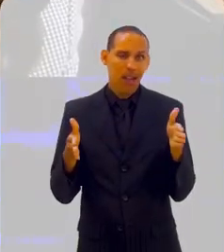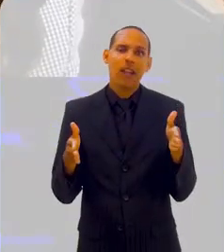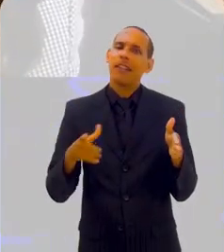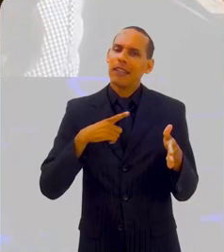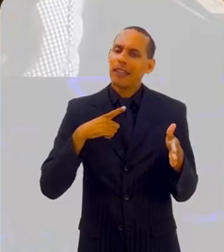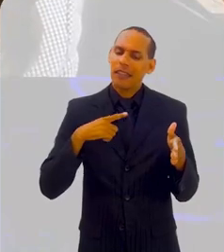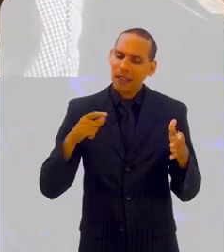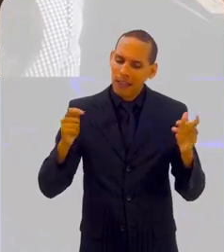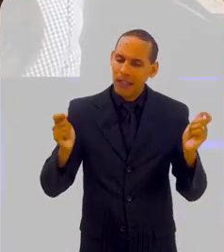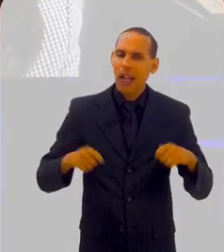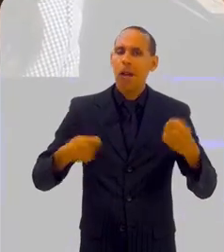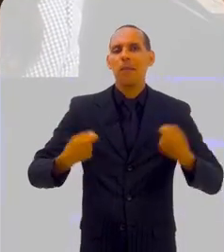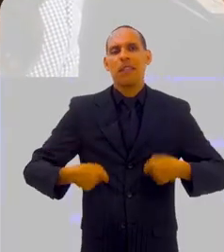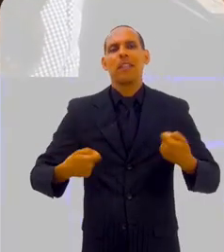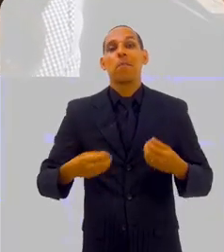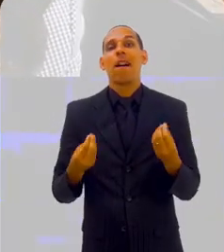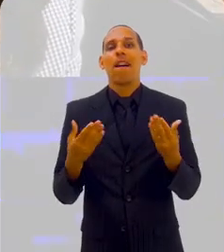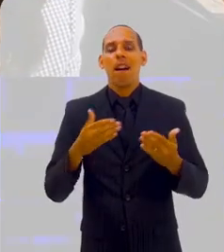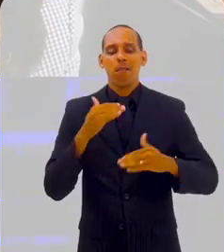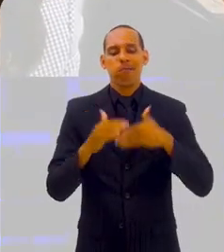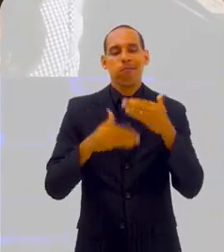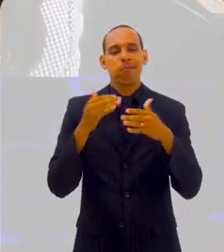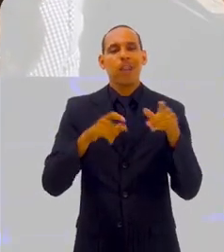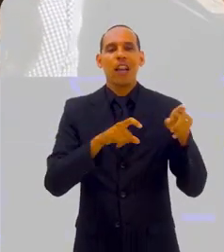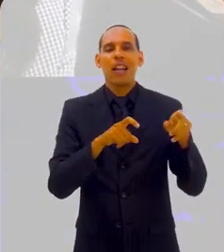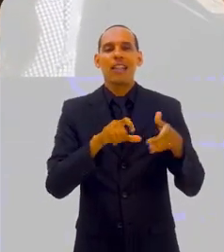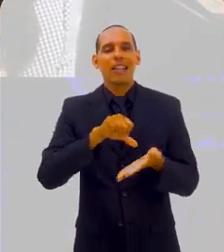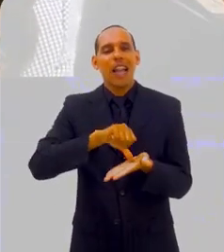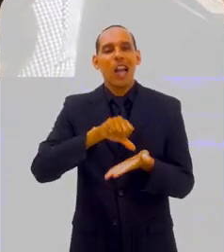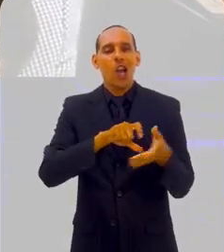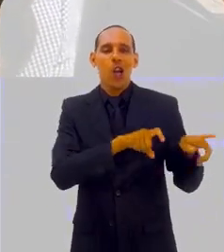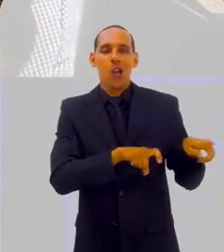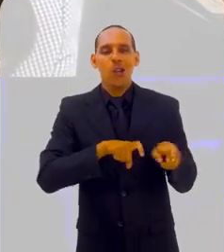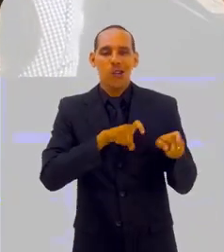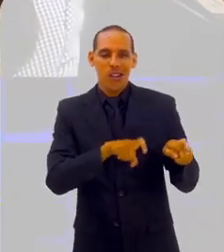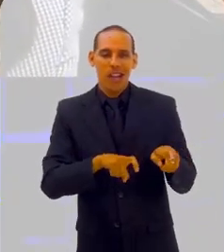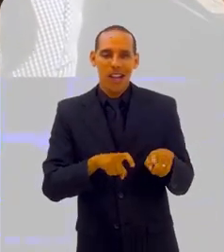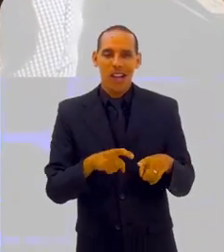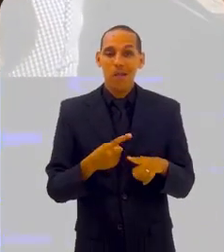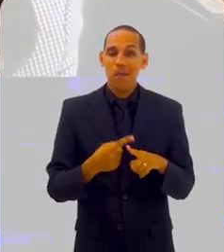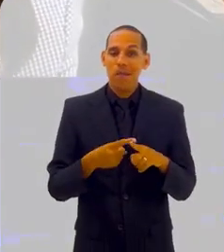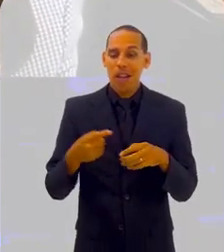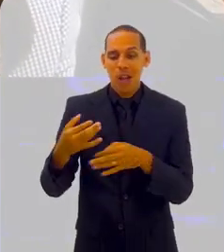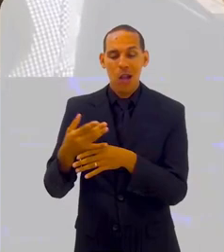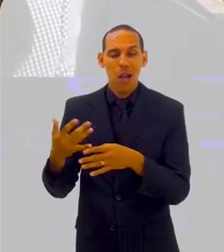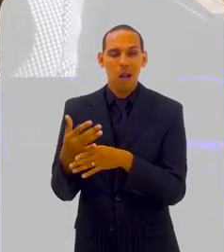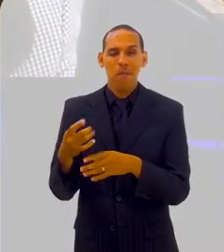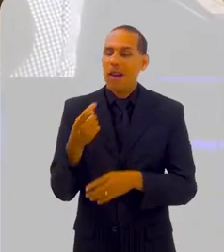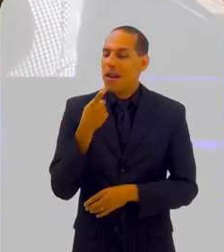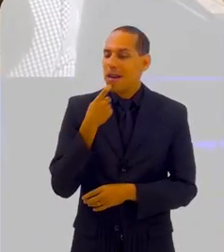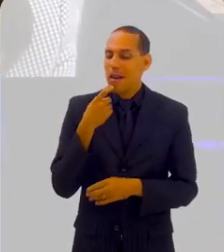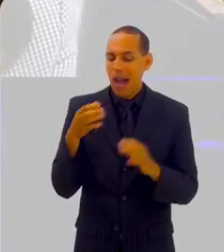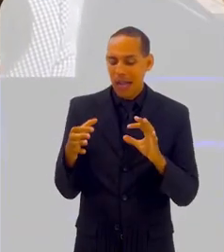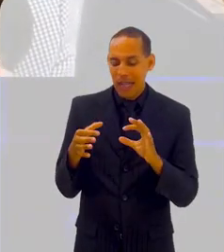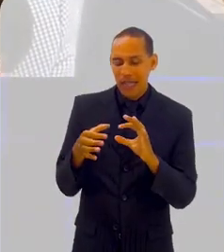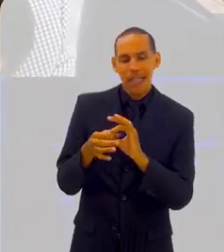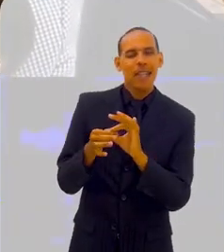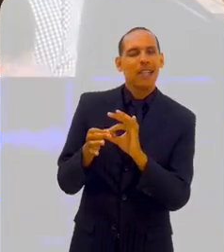que venha a assumir, para o desenvolvimento desse setor rural, que é muito próximo do urbano. Você não